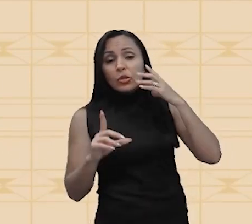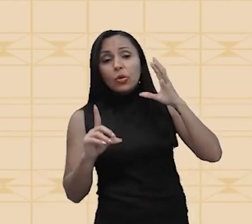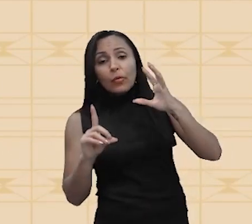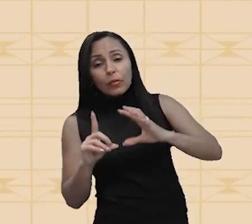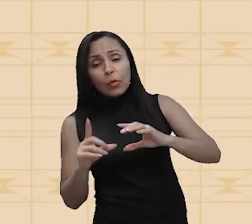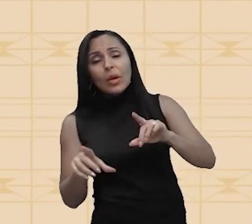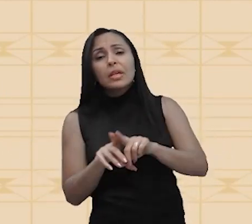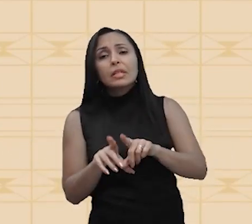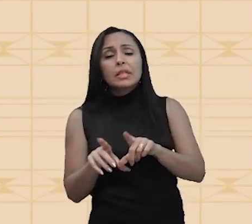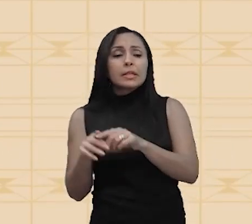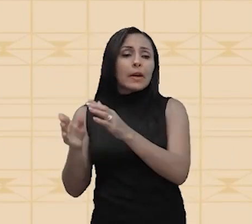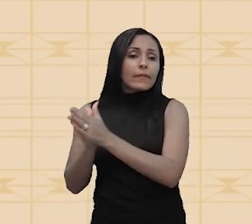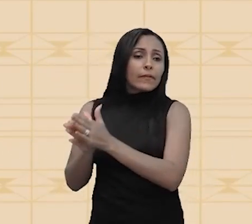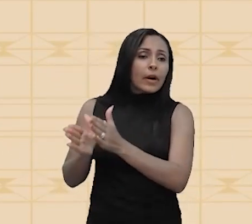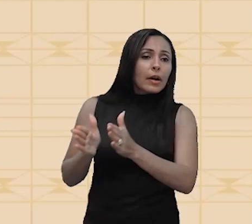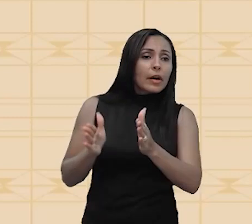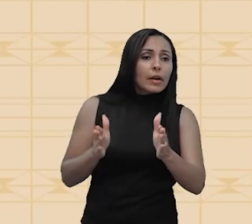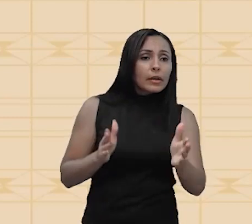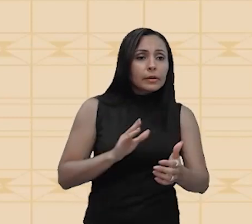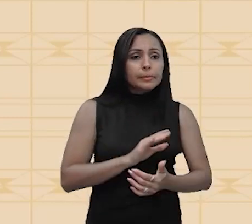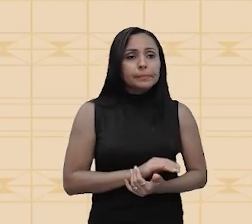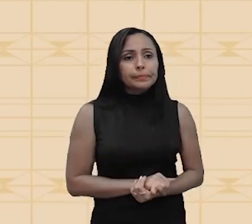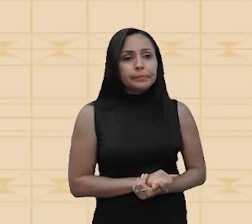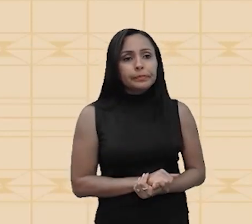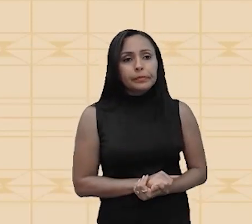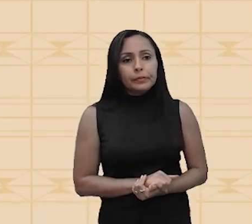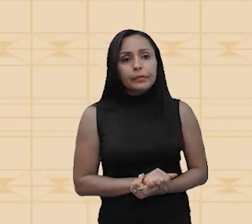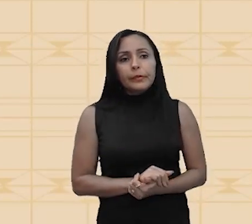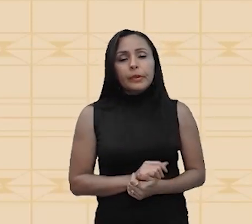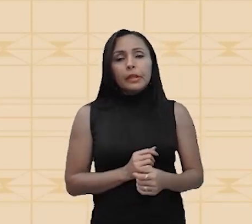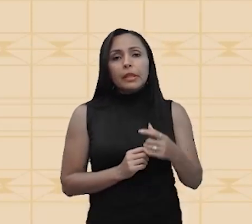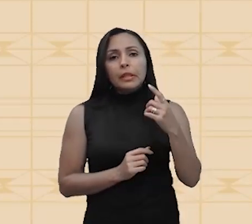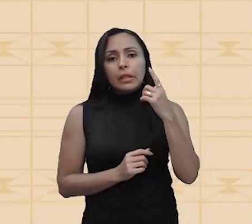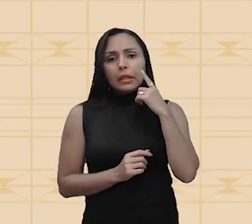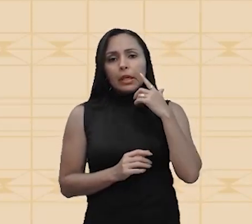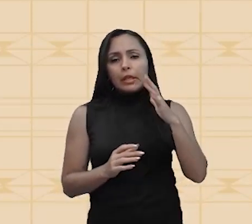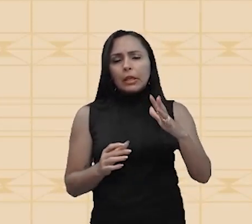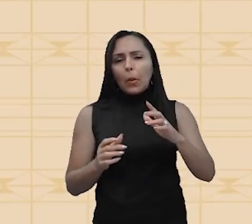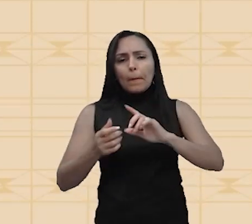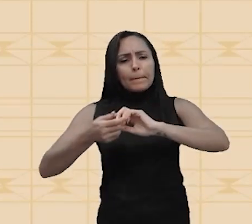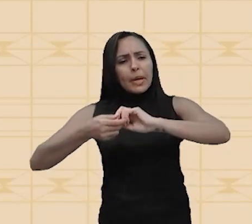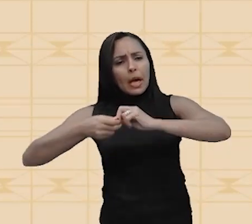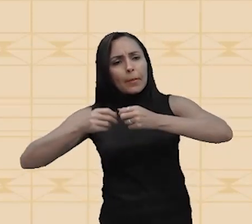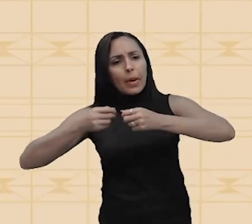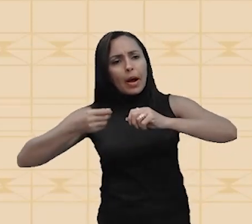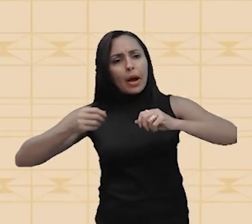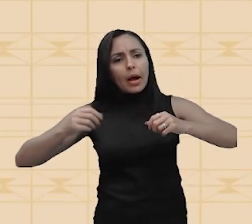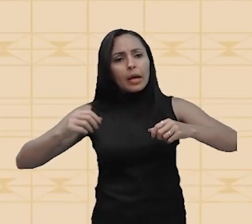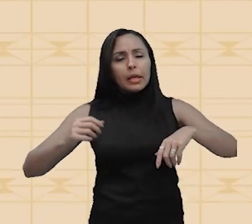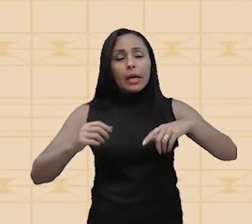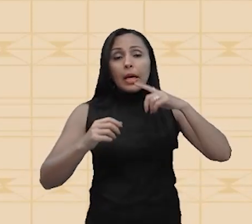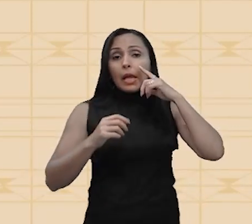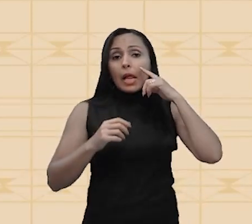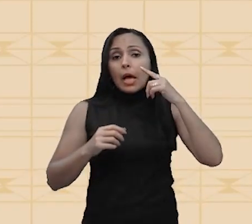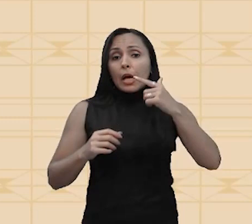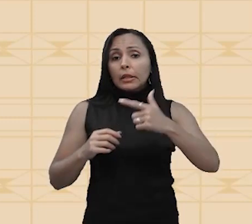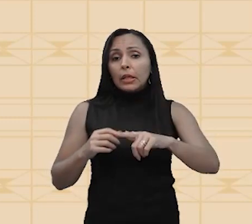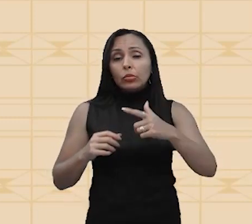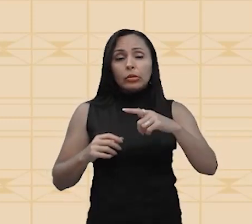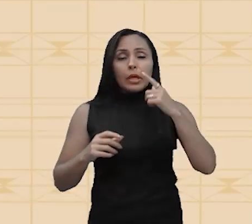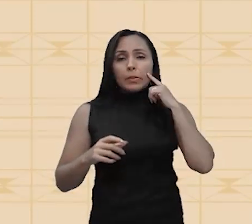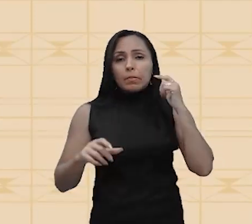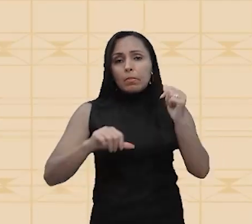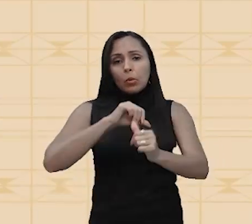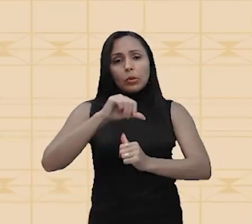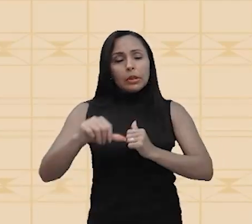fase. Já uma corda frouxa, uma corda que esteja ali não tão bem amarradinha, ela não tem inversão de fase.